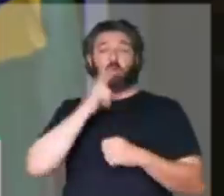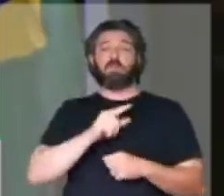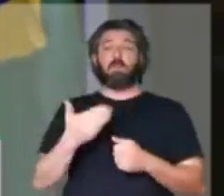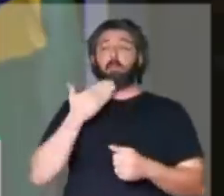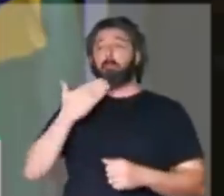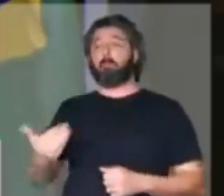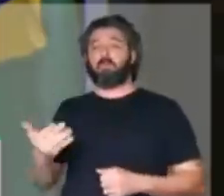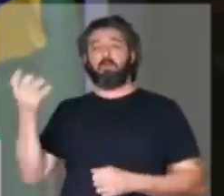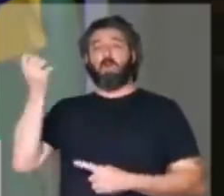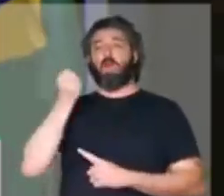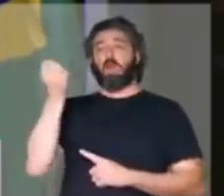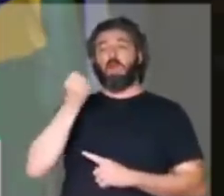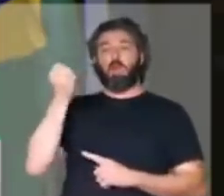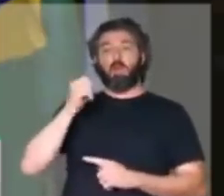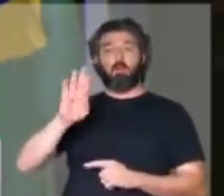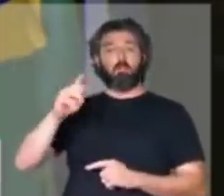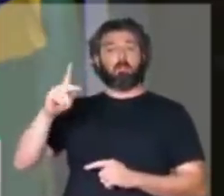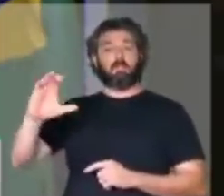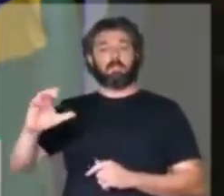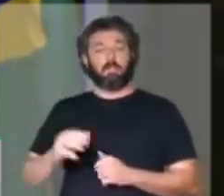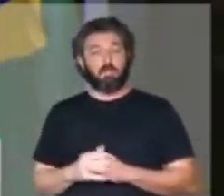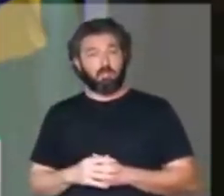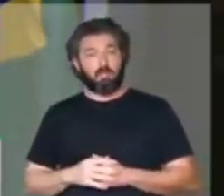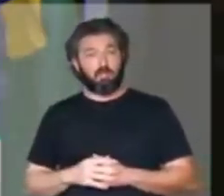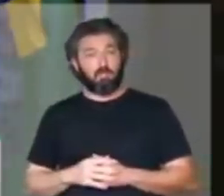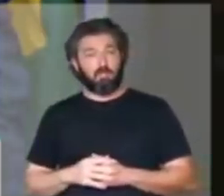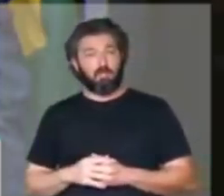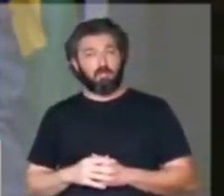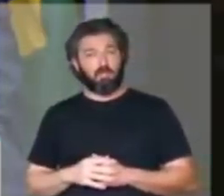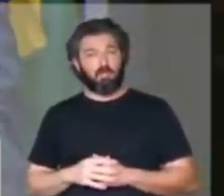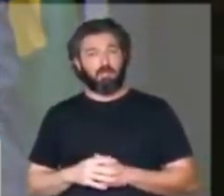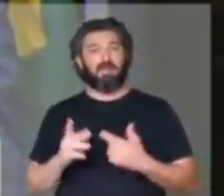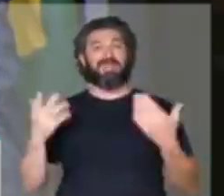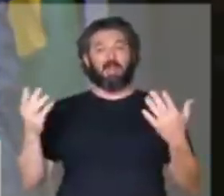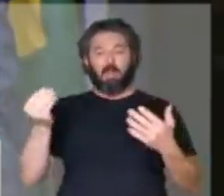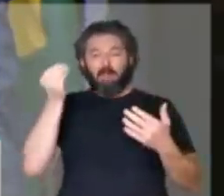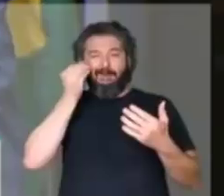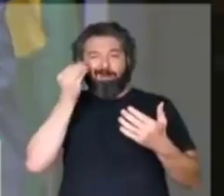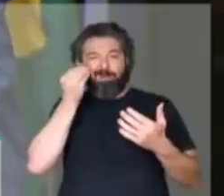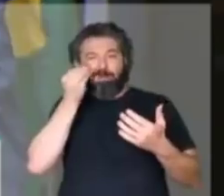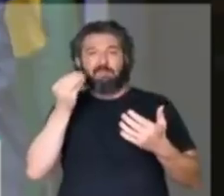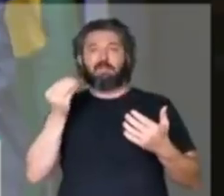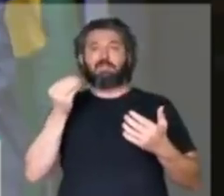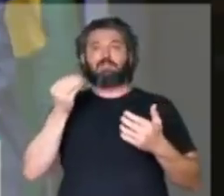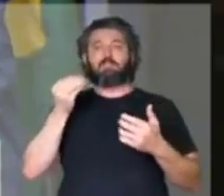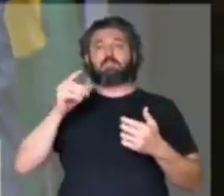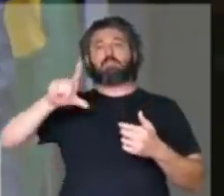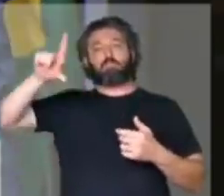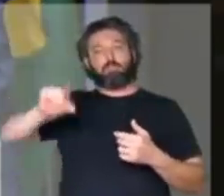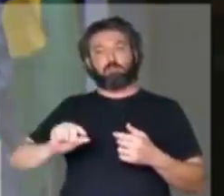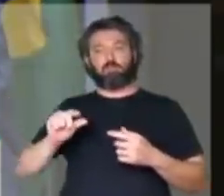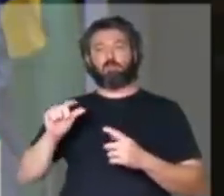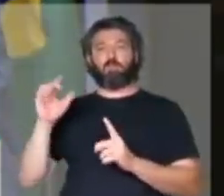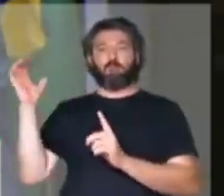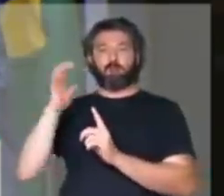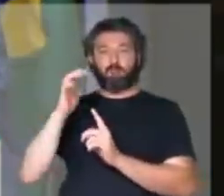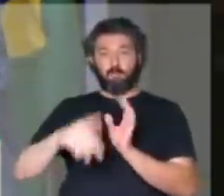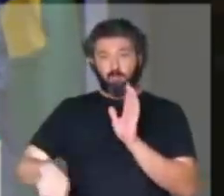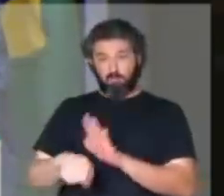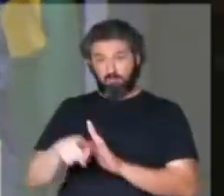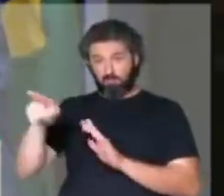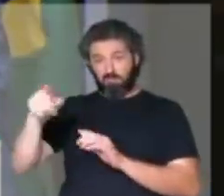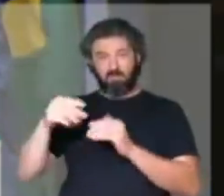requerer o benefício de prestação continuada. E numa tentativa de diminuir o impacto